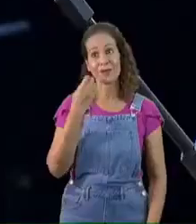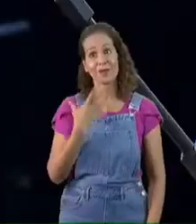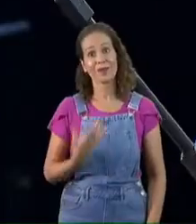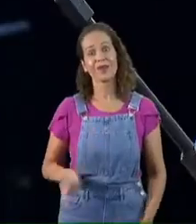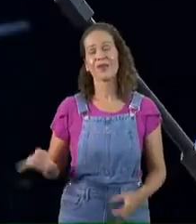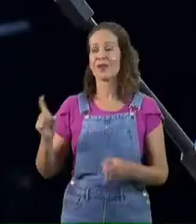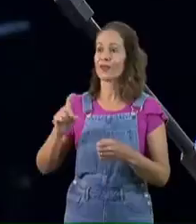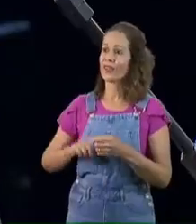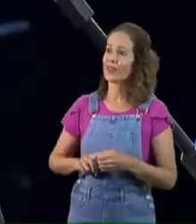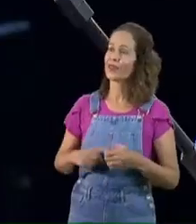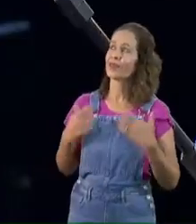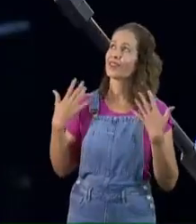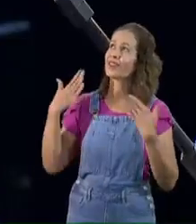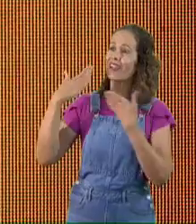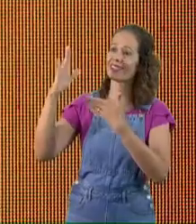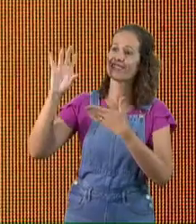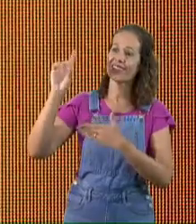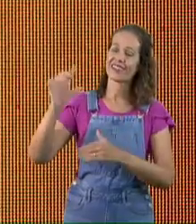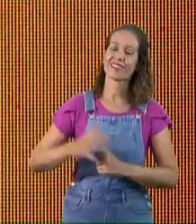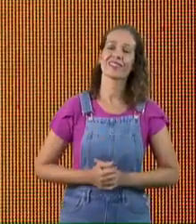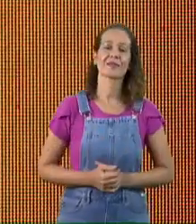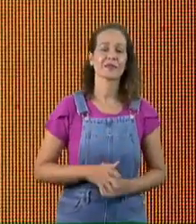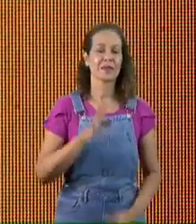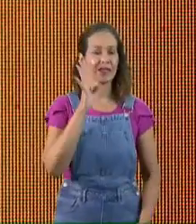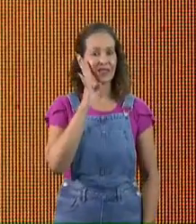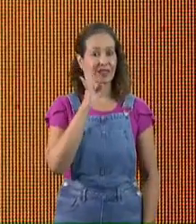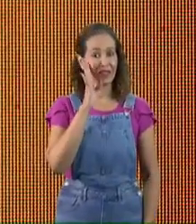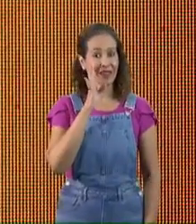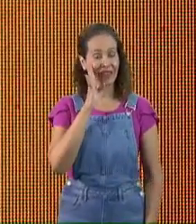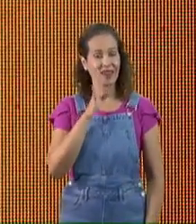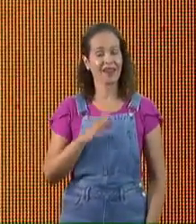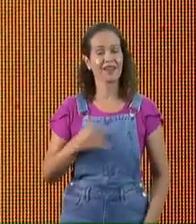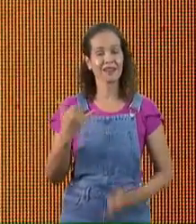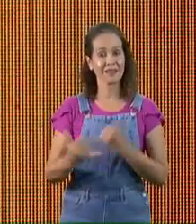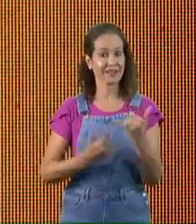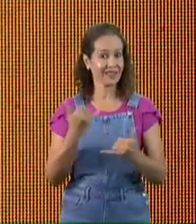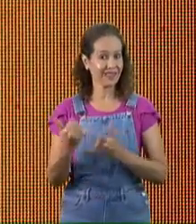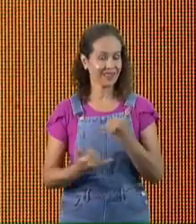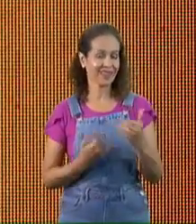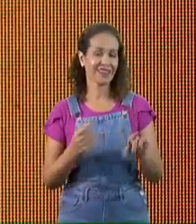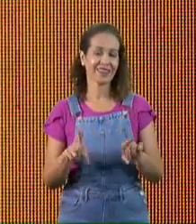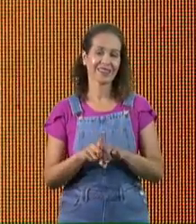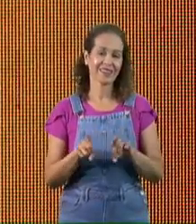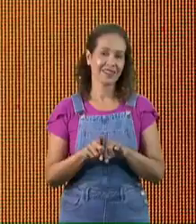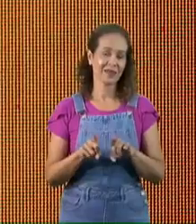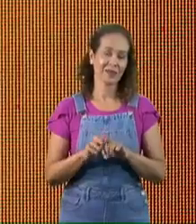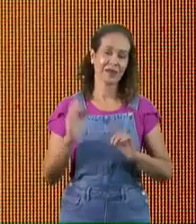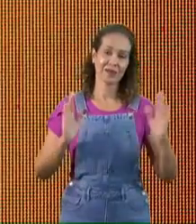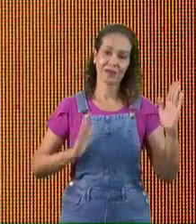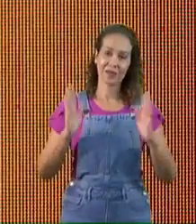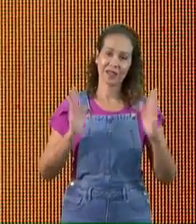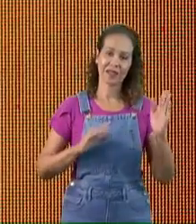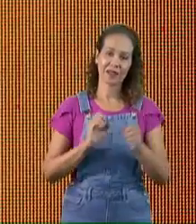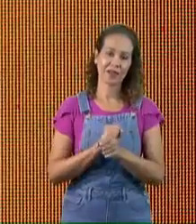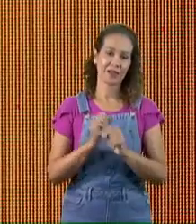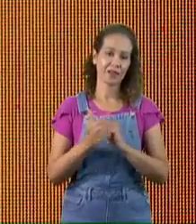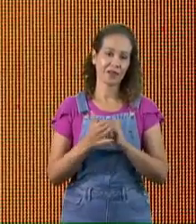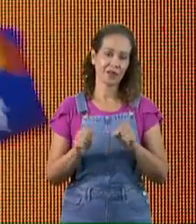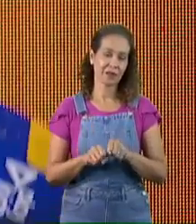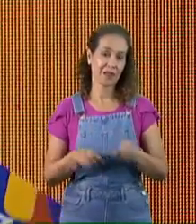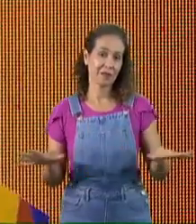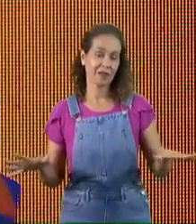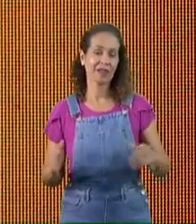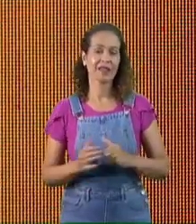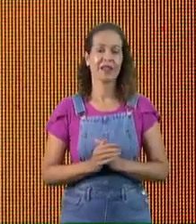Voltamos, graças a Deus. É. Aqui, foi muito legal, até as gincanas, né? Vocês fizeram até Verdade. gincanas no, nesse período Verdade. de pandemia. A